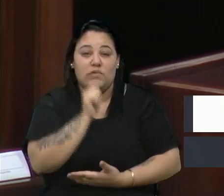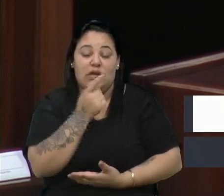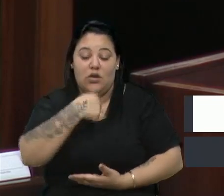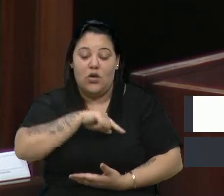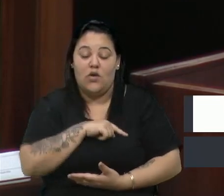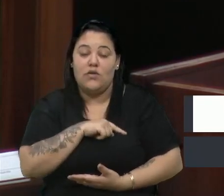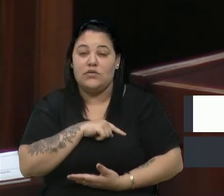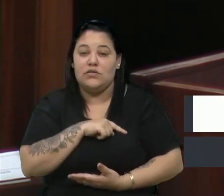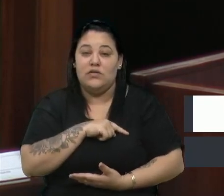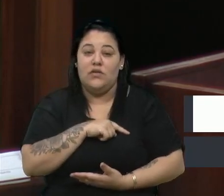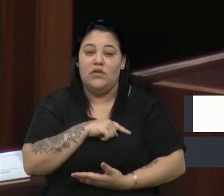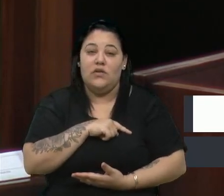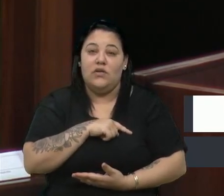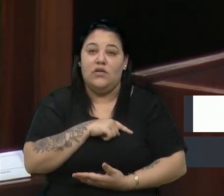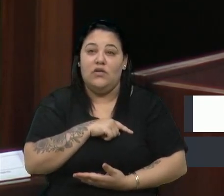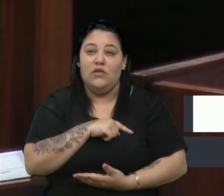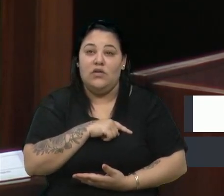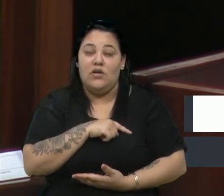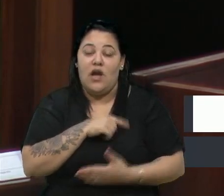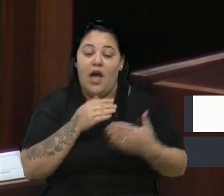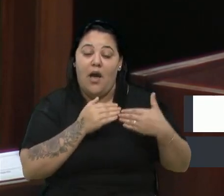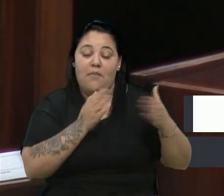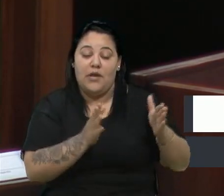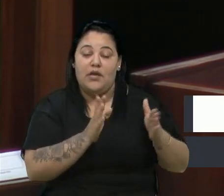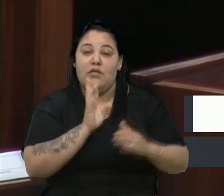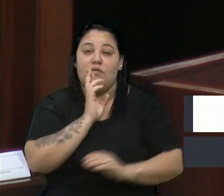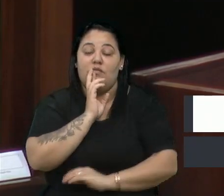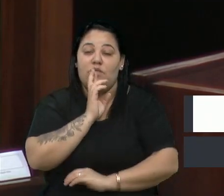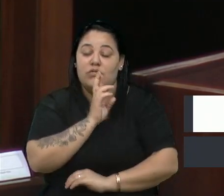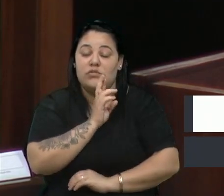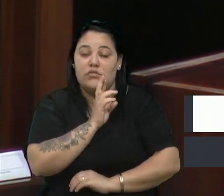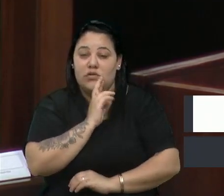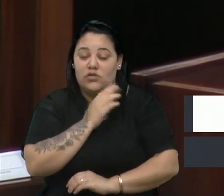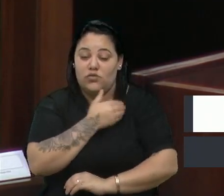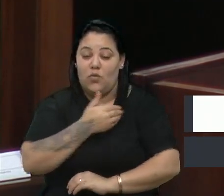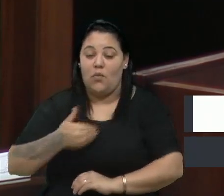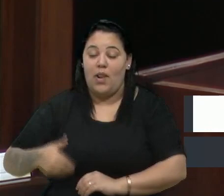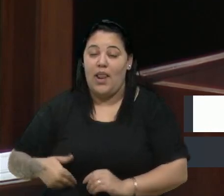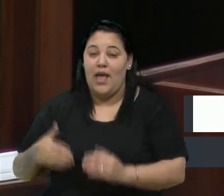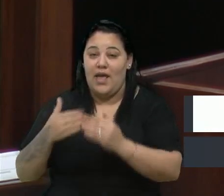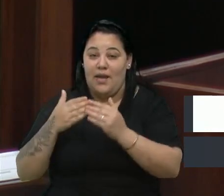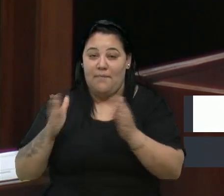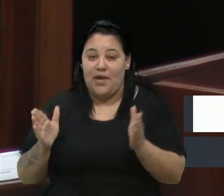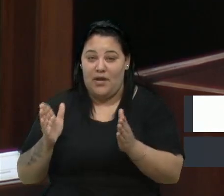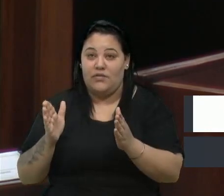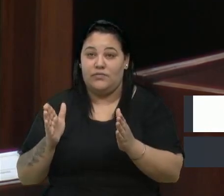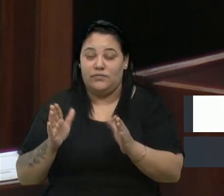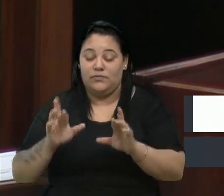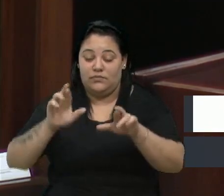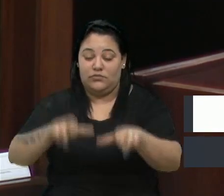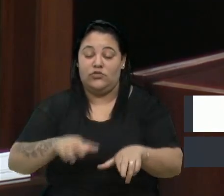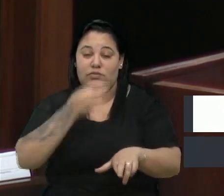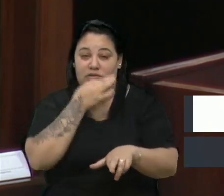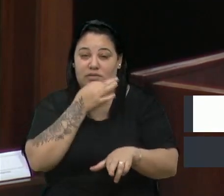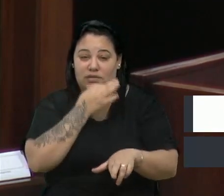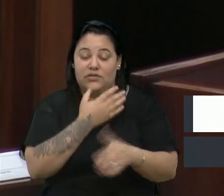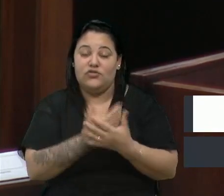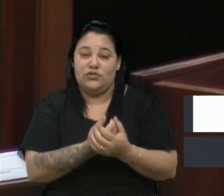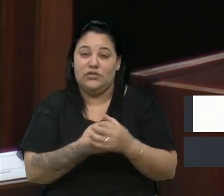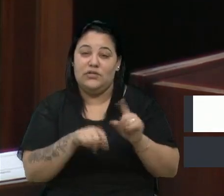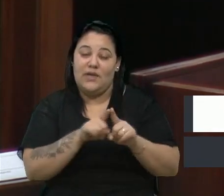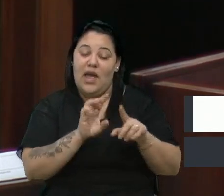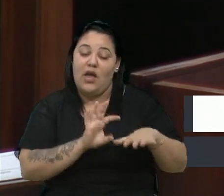restaurante popular, amplo, adequado e numa região central da cidade. Aí o líder do governo, os colegas da base, o